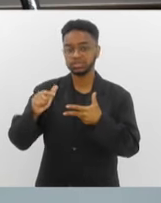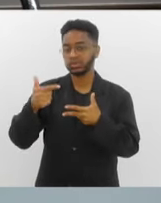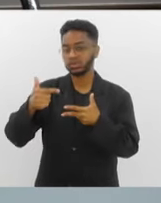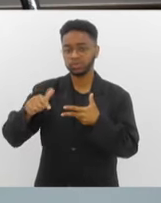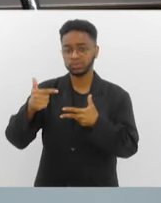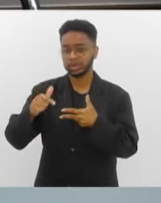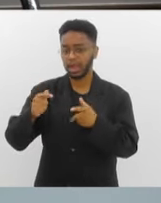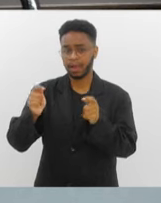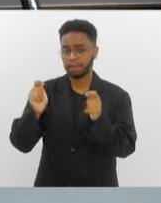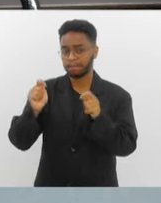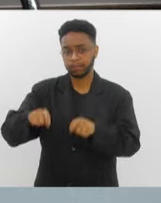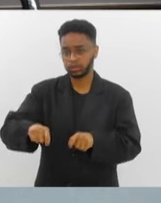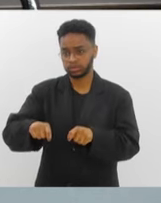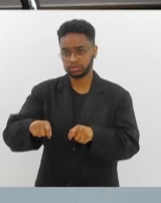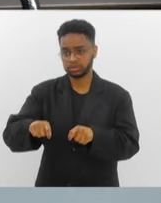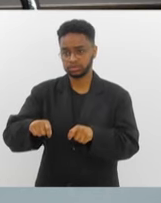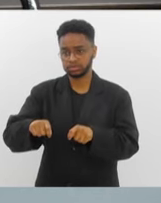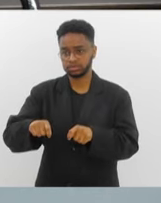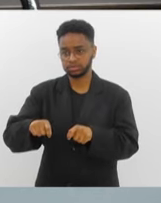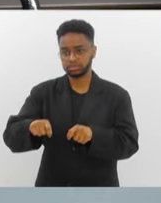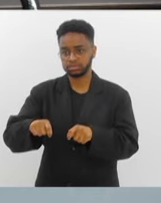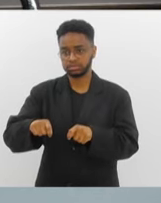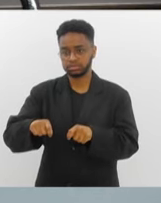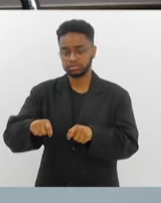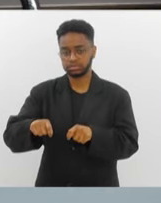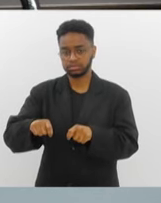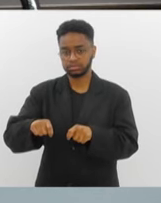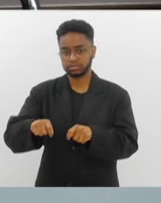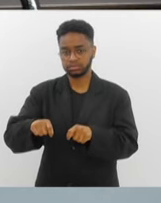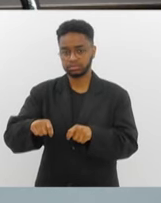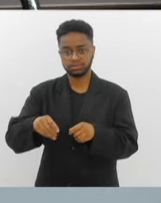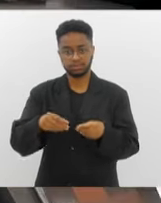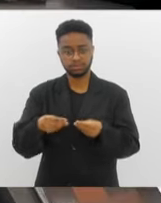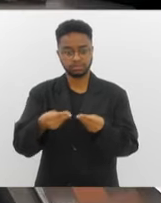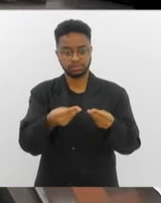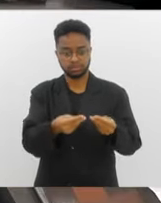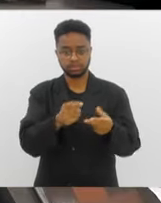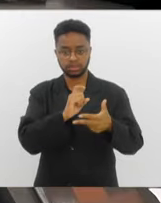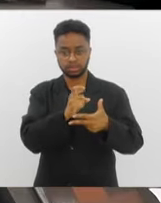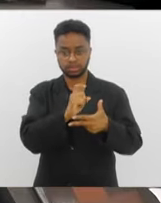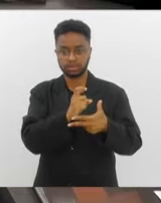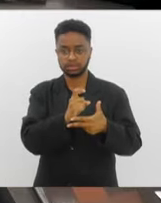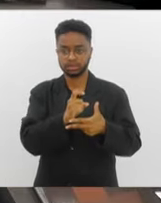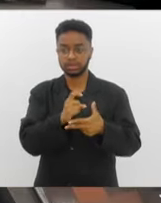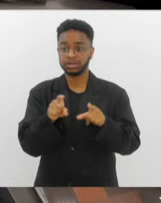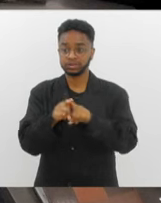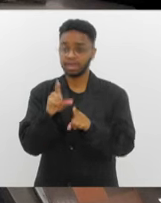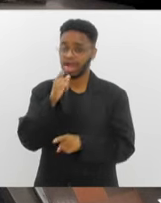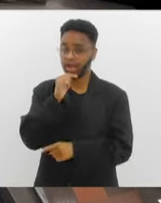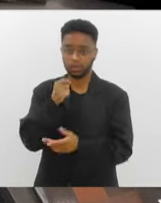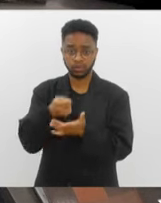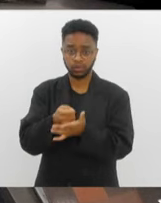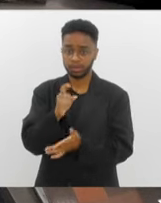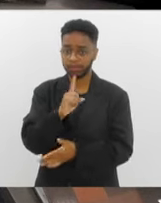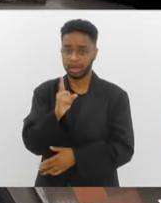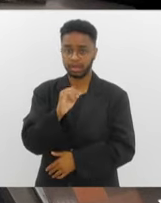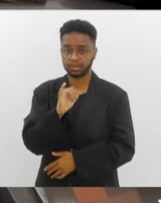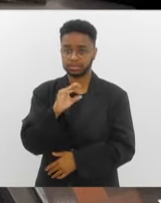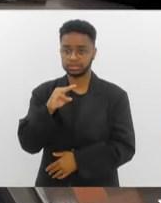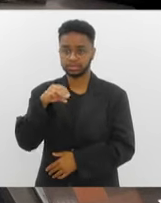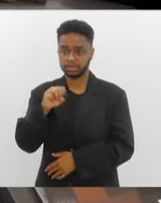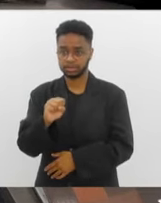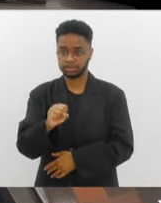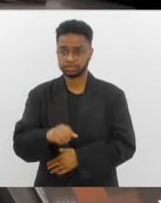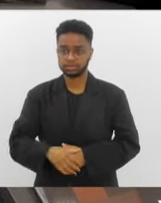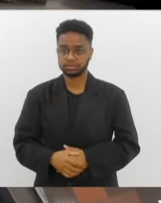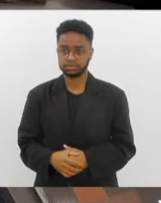a possibilidade de... A indicação para o executivo estudar. E água não paga ICMS. Por isso que ele jamais... É uma